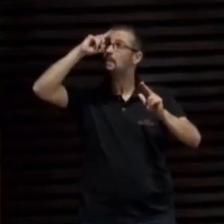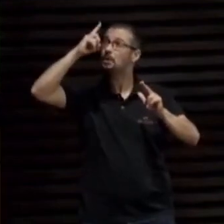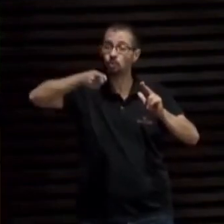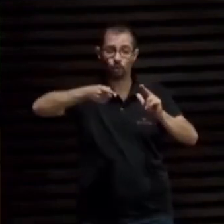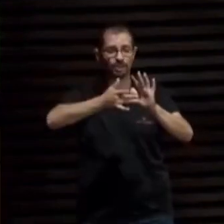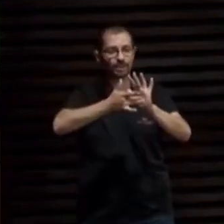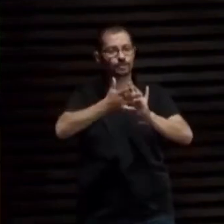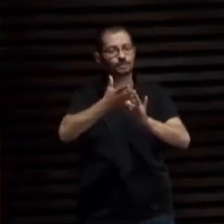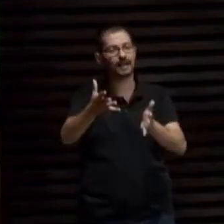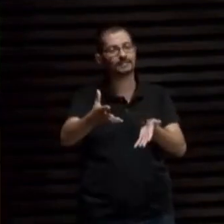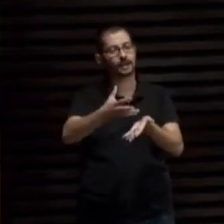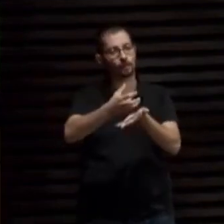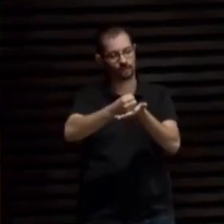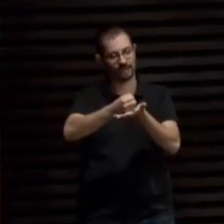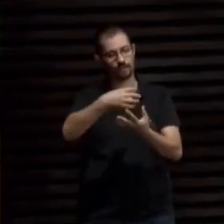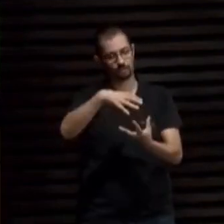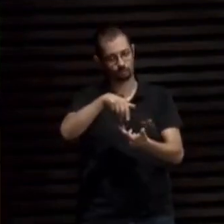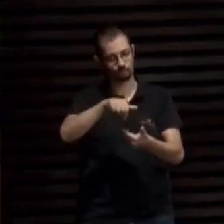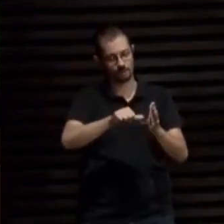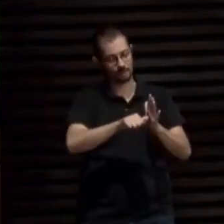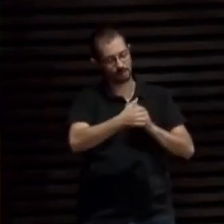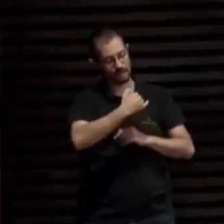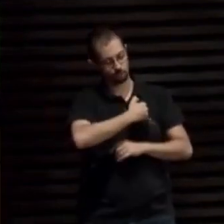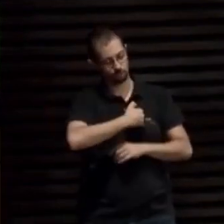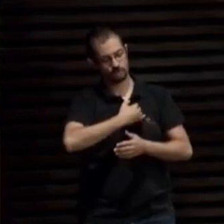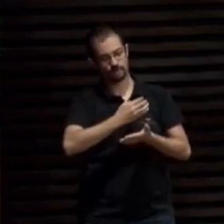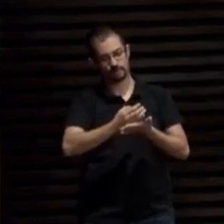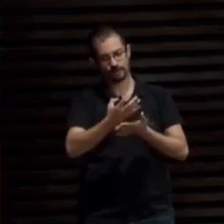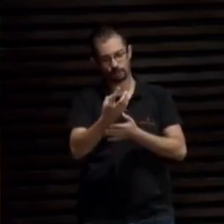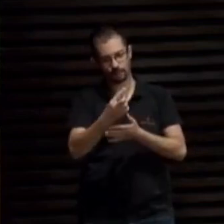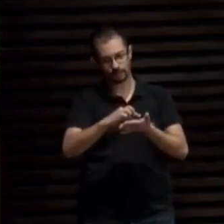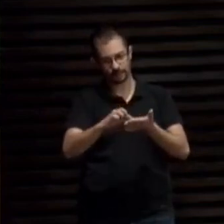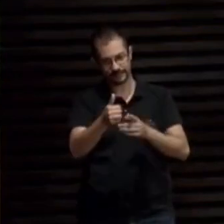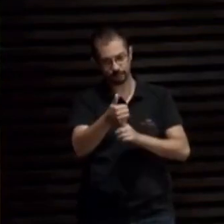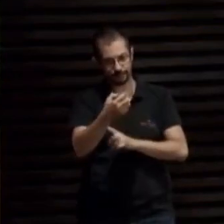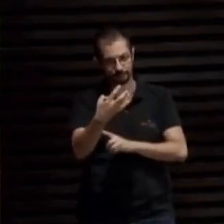mundo. Em 1 João, no capítulo 4, no versículo 14.